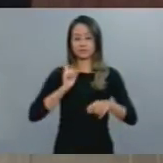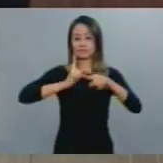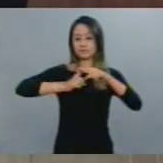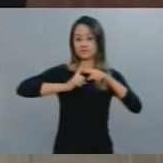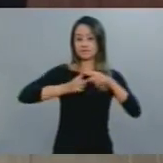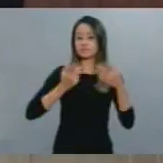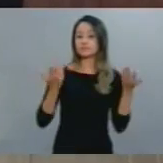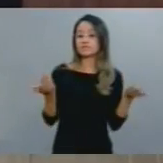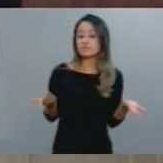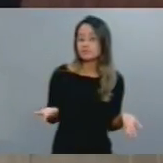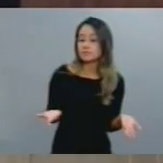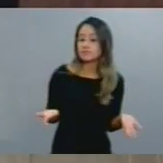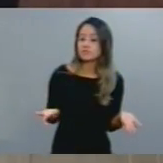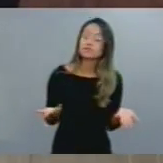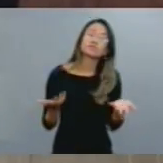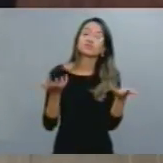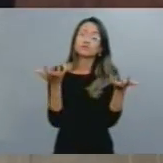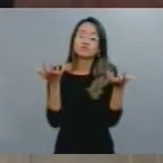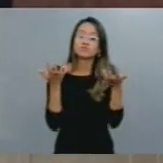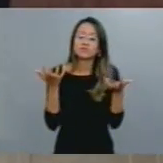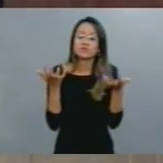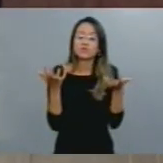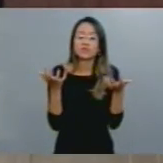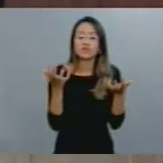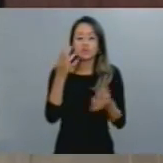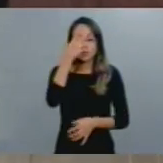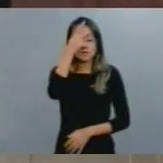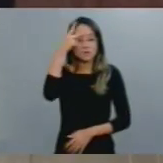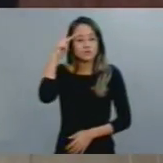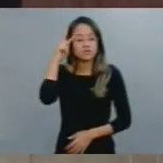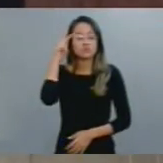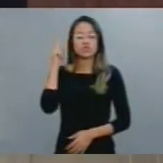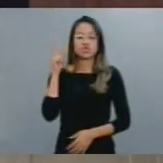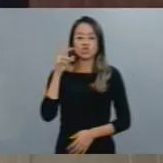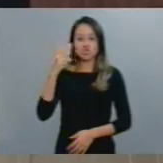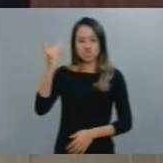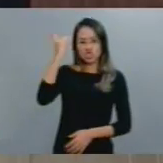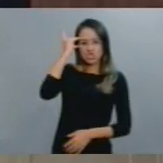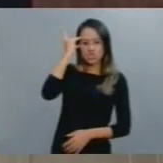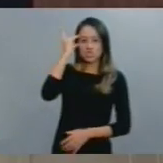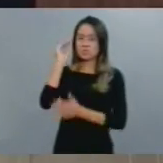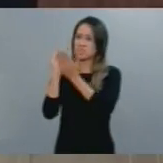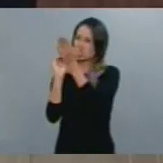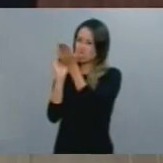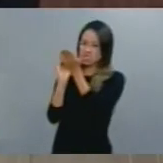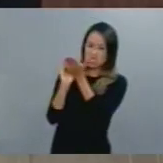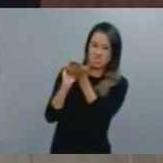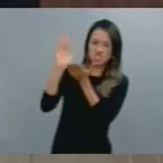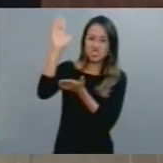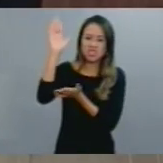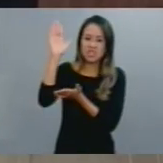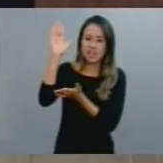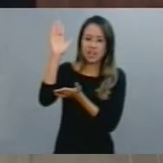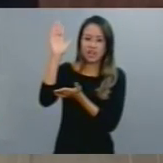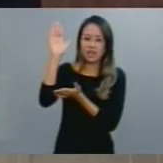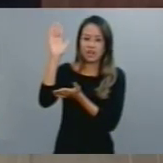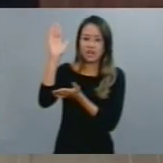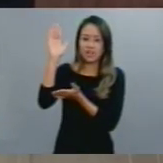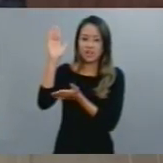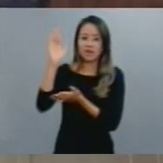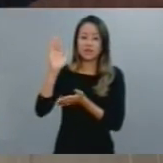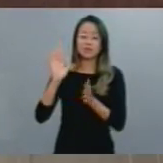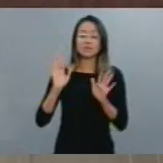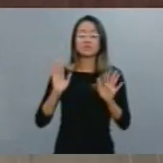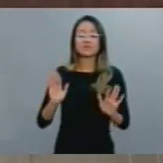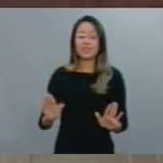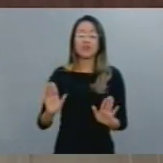de contas, o que também querem, aqueles que querem apear Dilma da presidência, é um ajuste fiscal que vai trazer mais